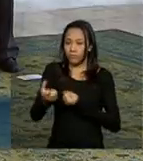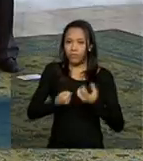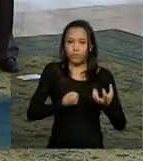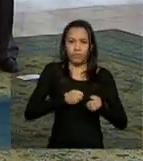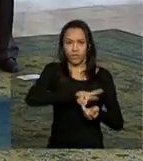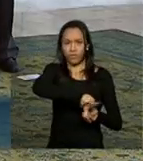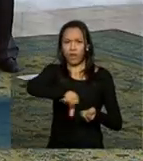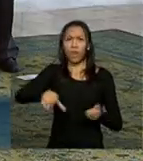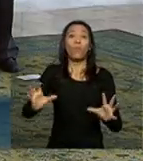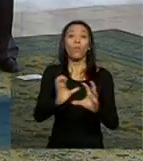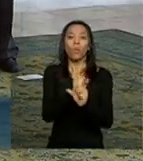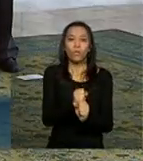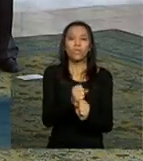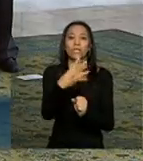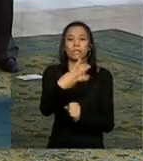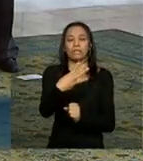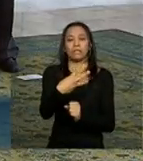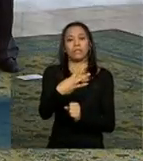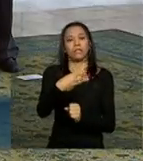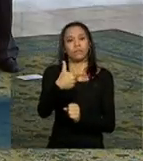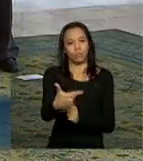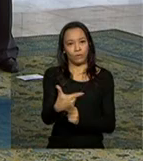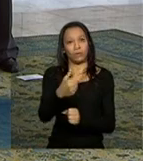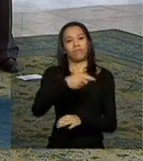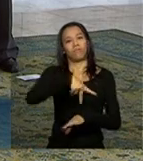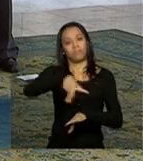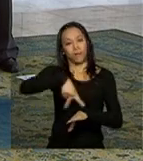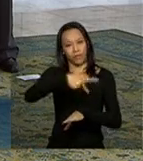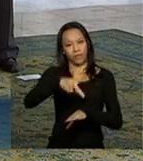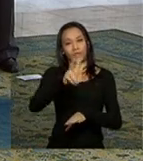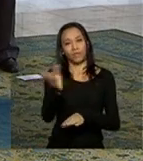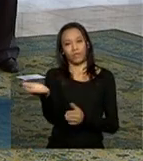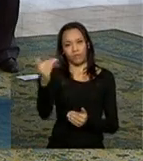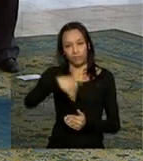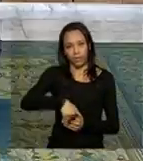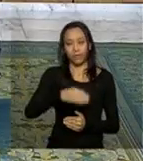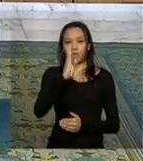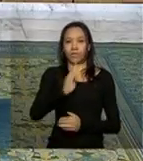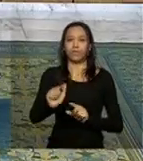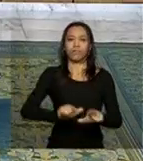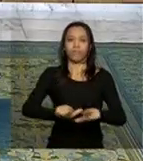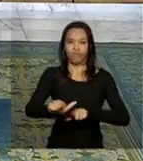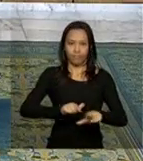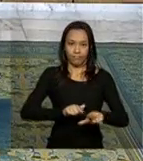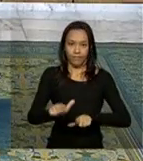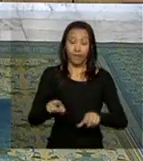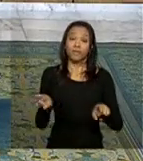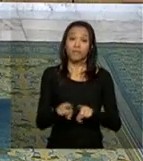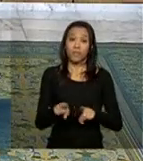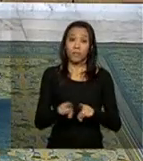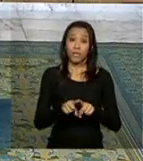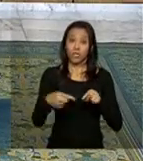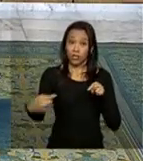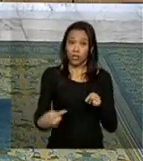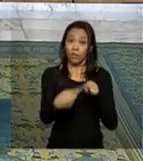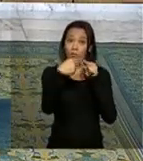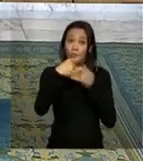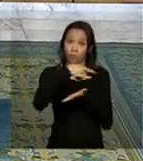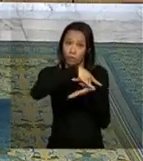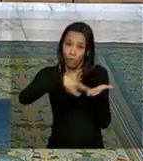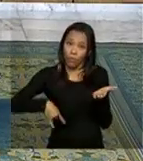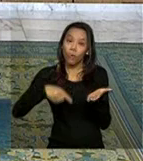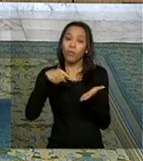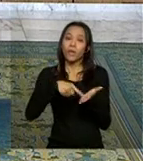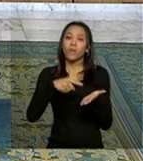de 32 países que servirão aqui no Brasil. E de acordo com a Convenção de Viena sobre